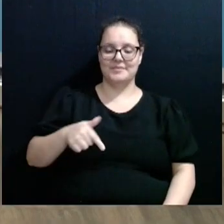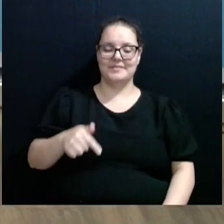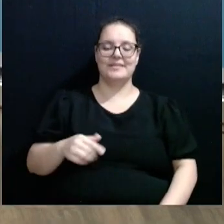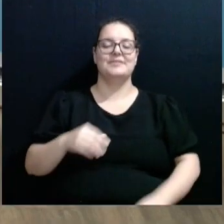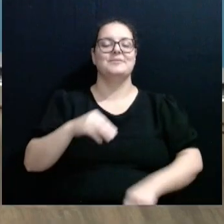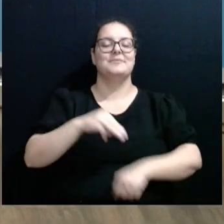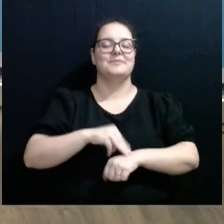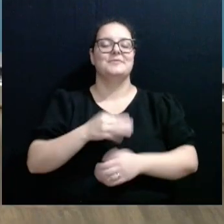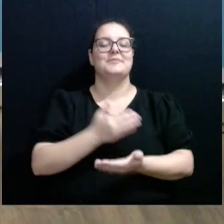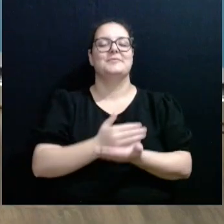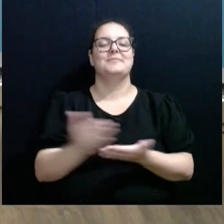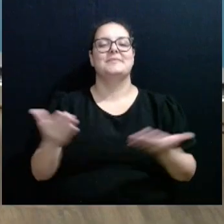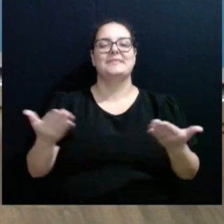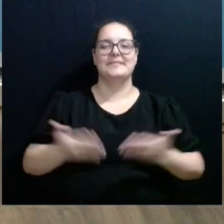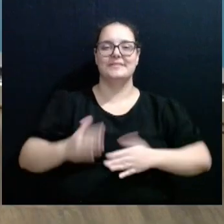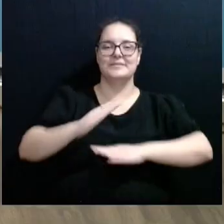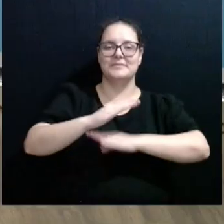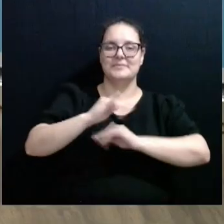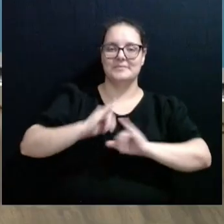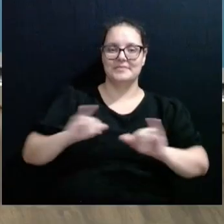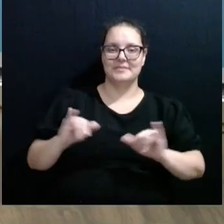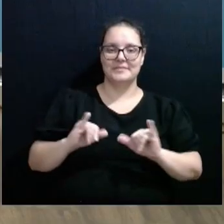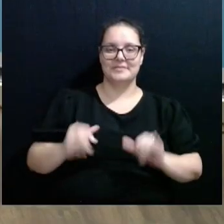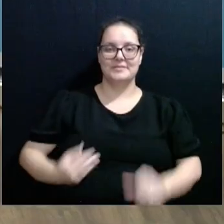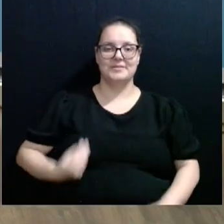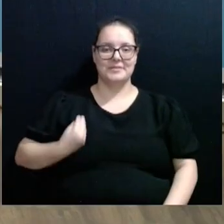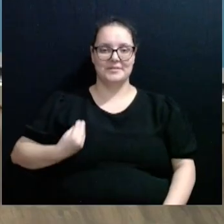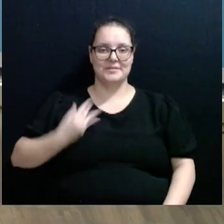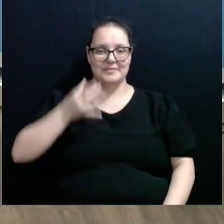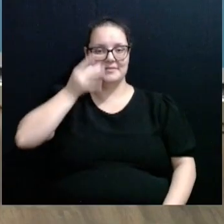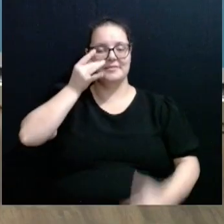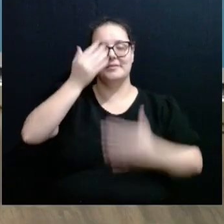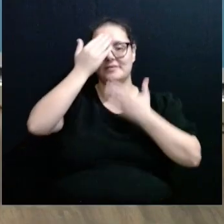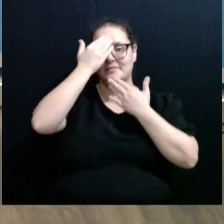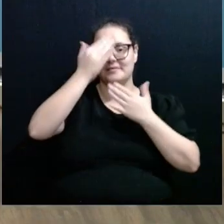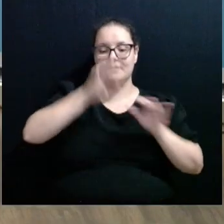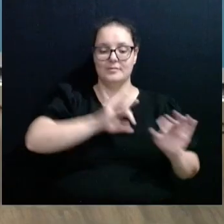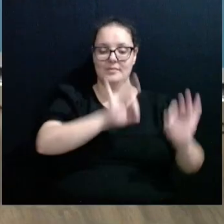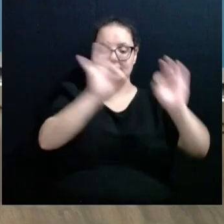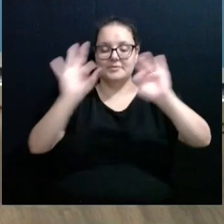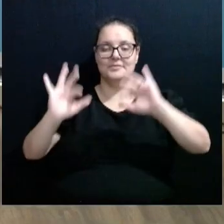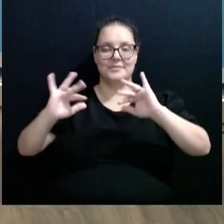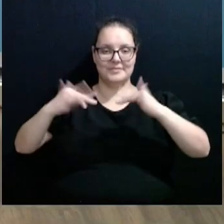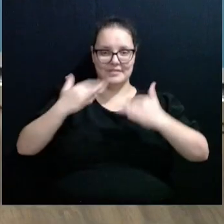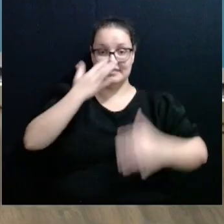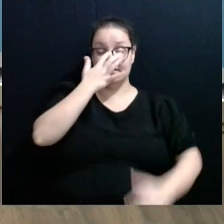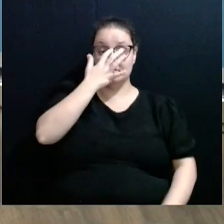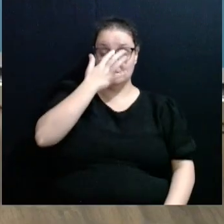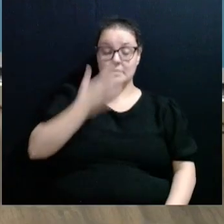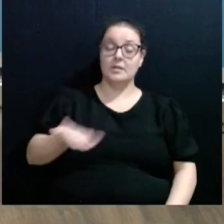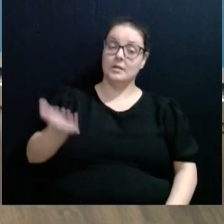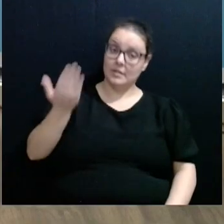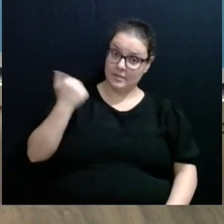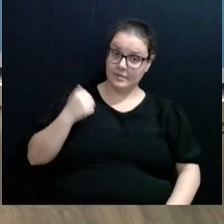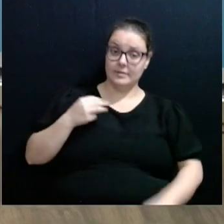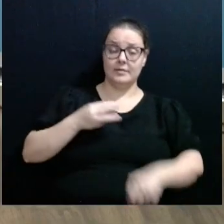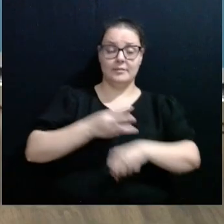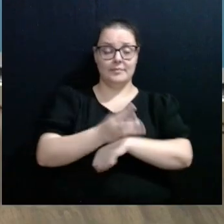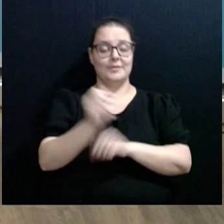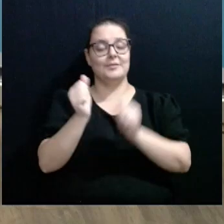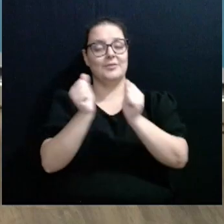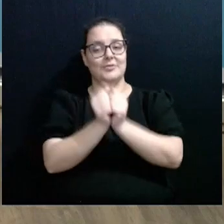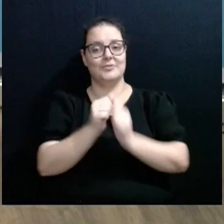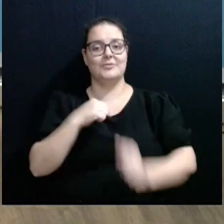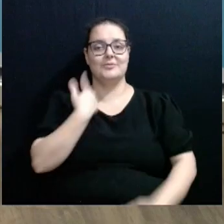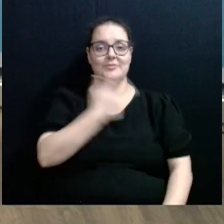o Jornal Câmara Notícia, ao vivo. Muito obrigado pela sua companhia, pela sua audiência. E participe, mande a sua